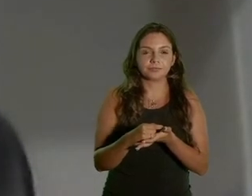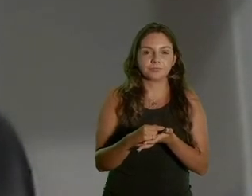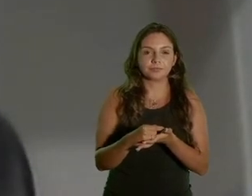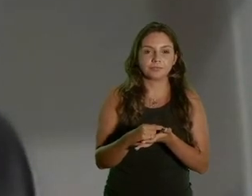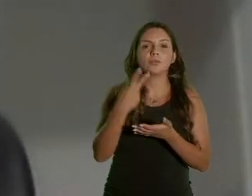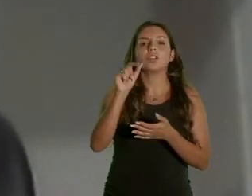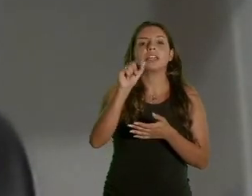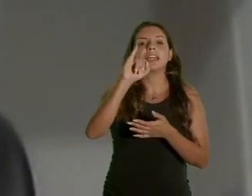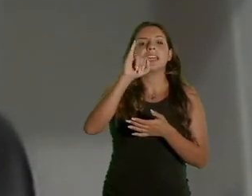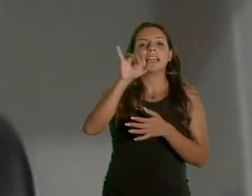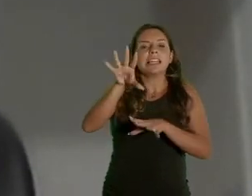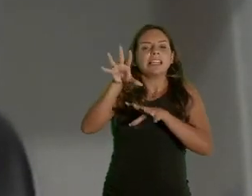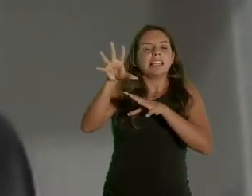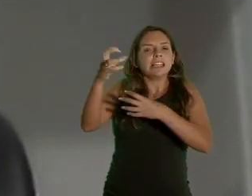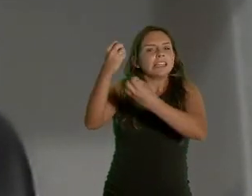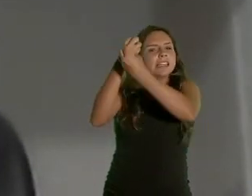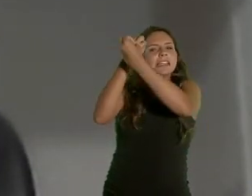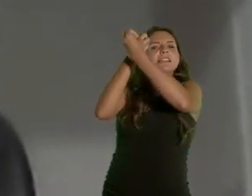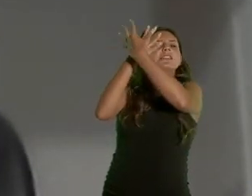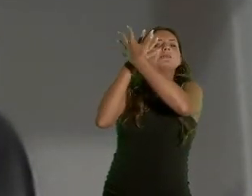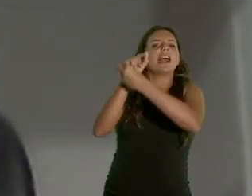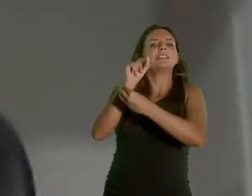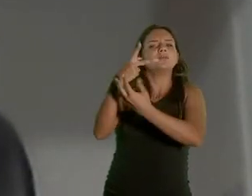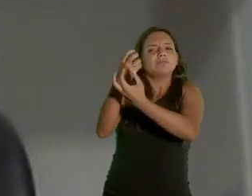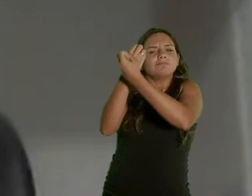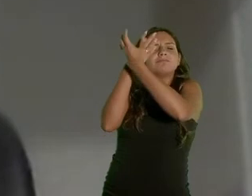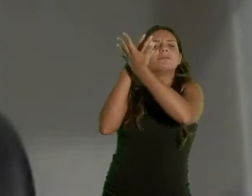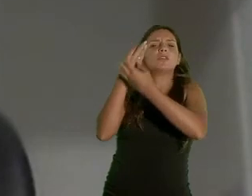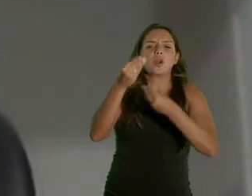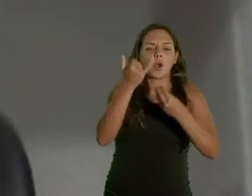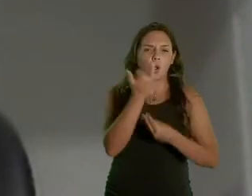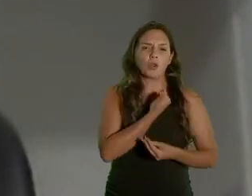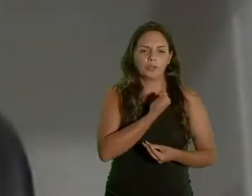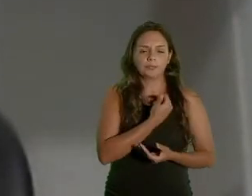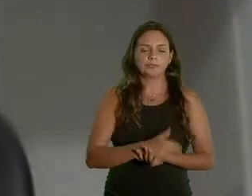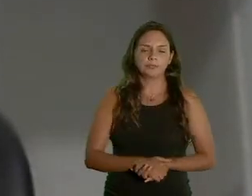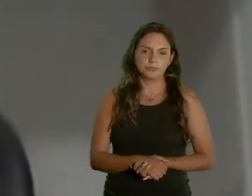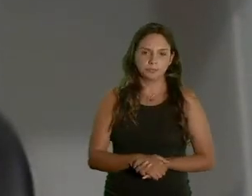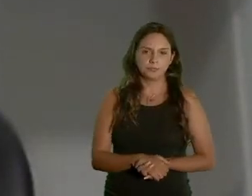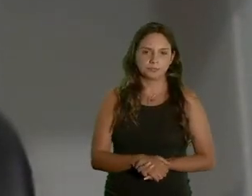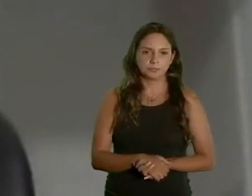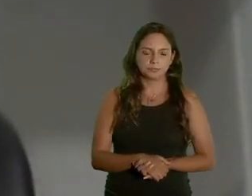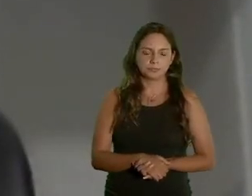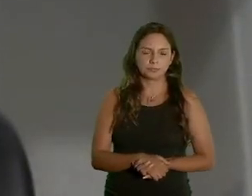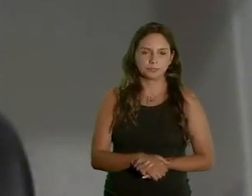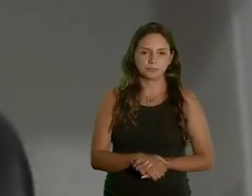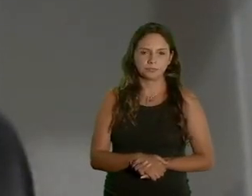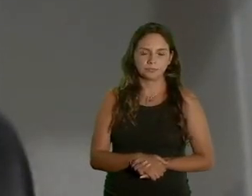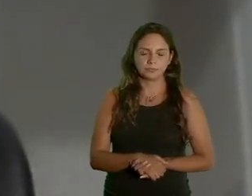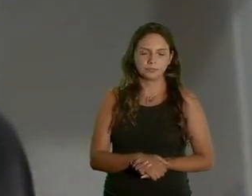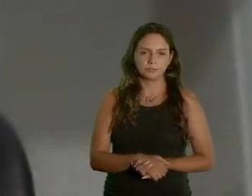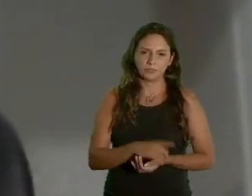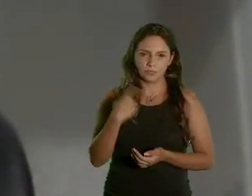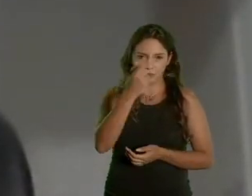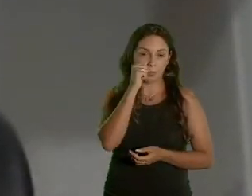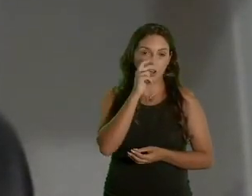mais contínua, mais precisa. Como é essa história? Me conta, por favor. Conto, sim. Nós